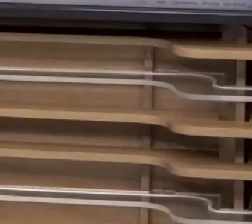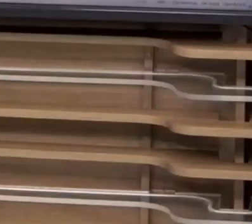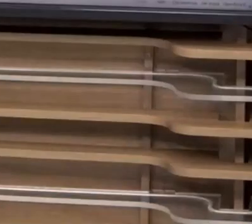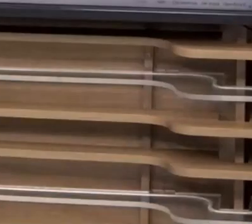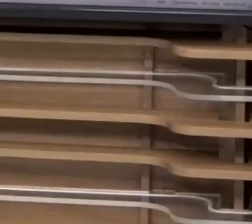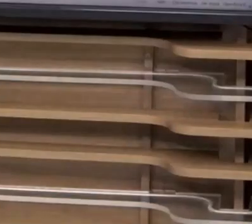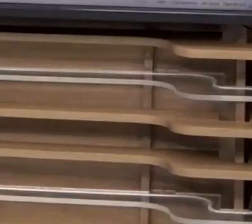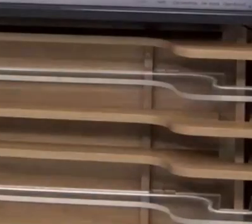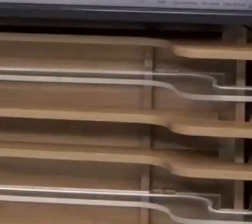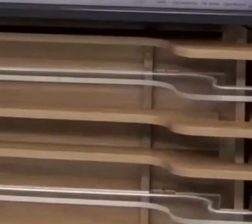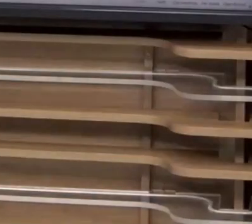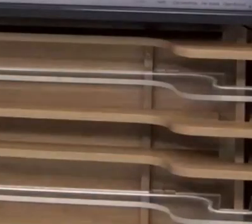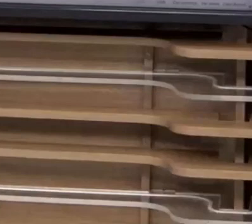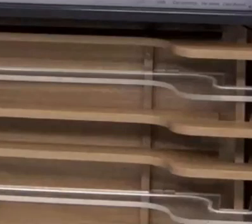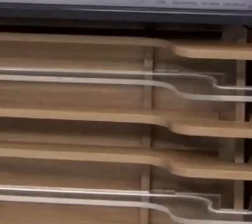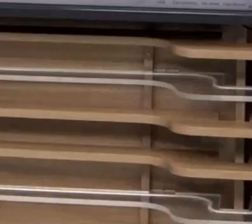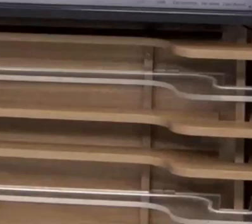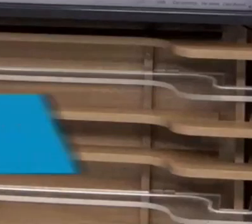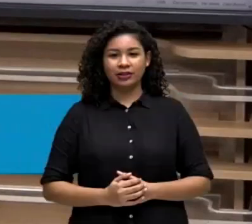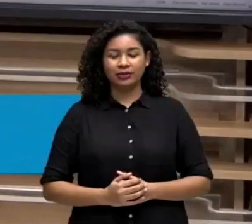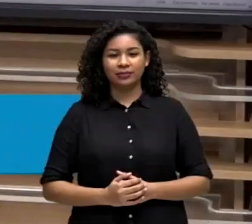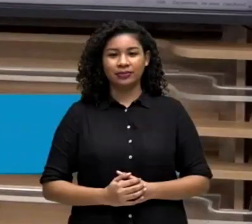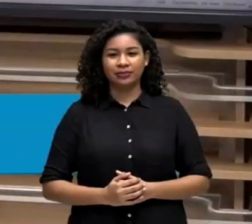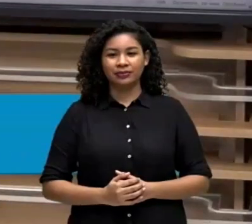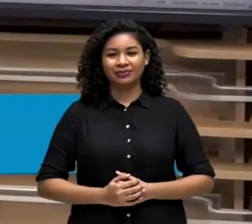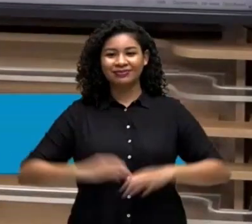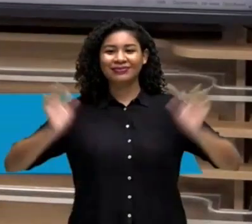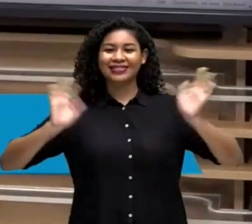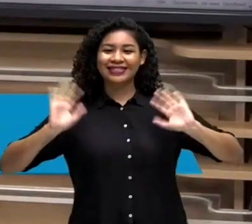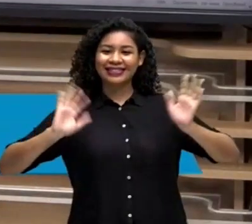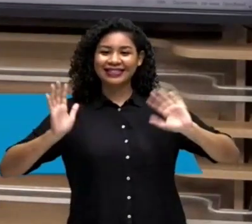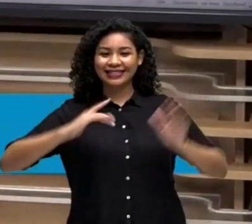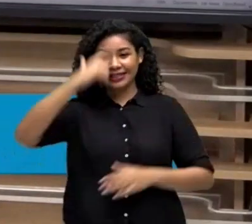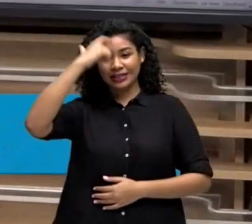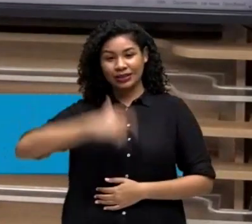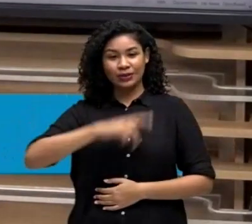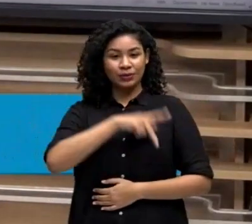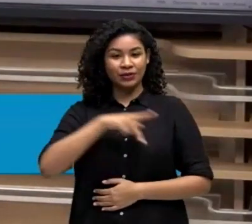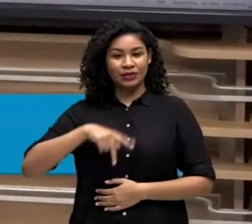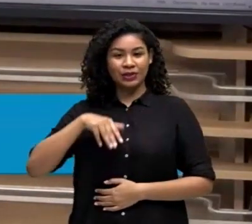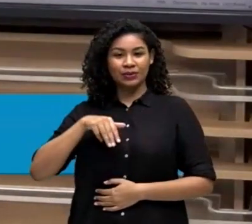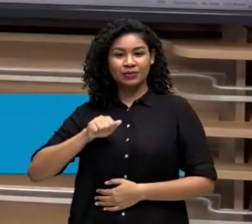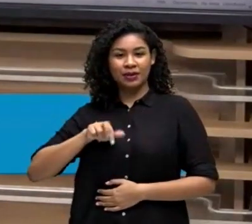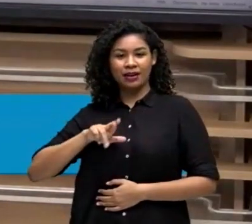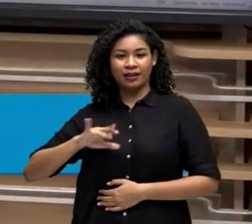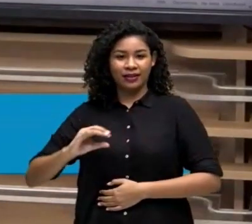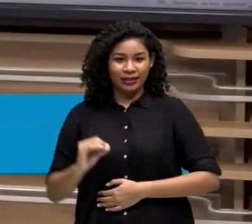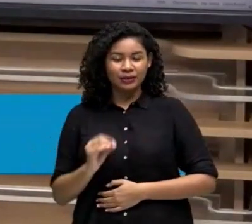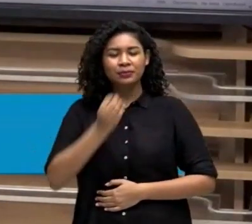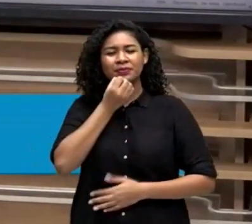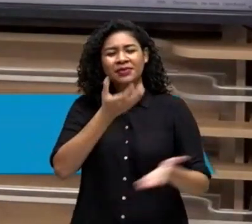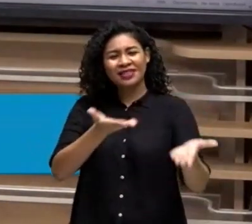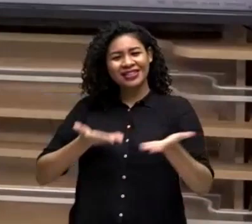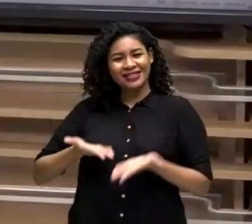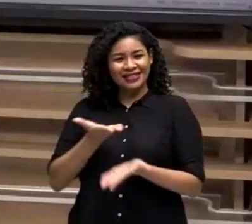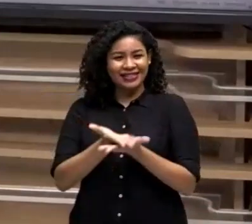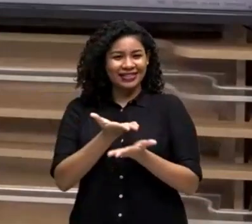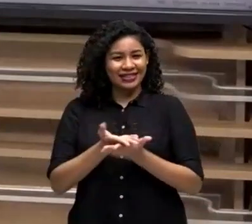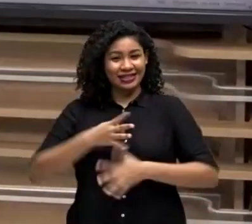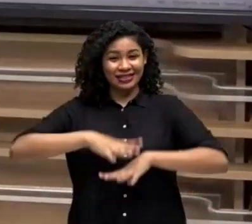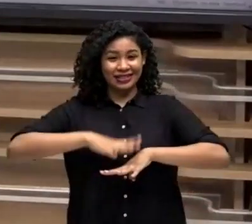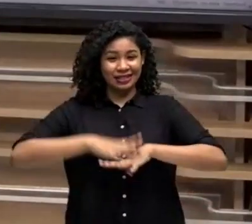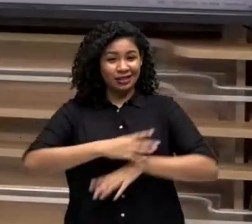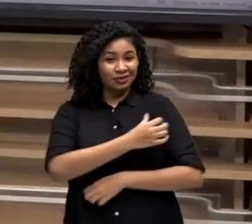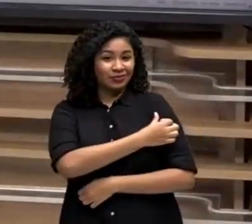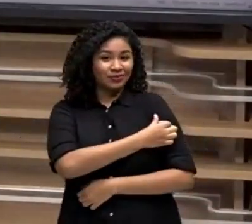Olá pessoal, tudo bem com vocês? Eu sou o professor Mário André e sejam todos bem-vindos a mais uma aula de matemática aqui do sexto ano. Nesta